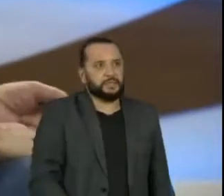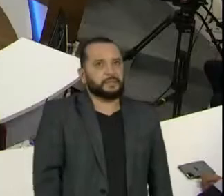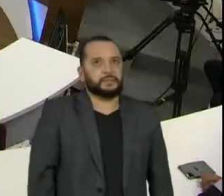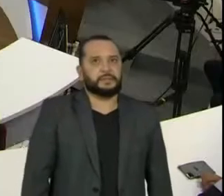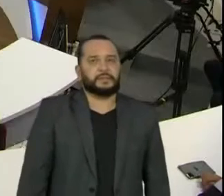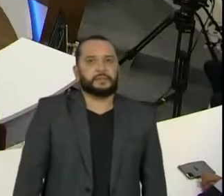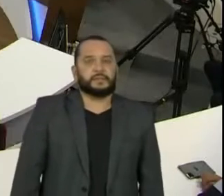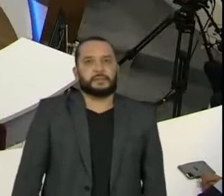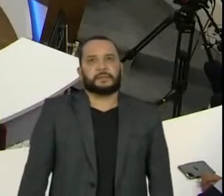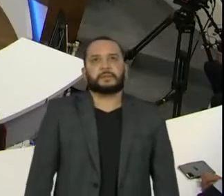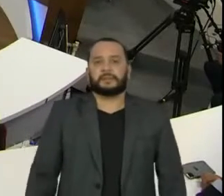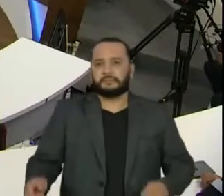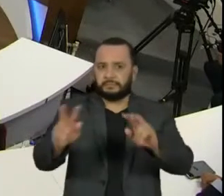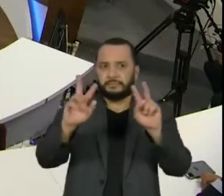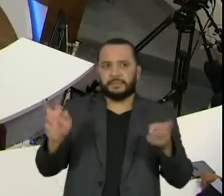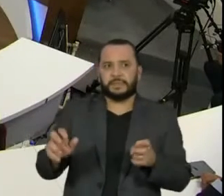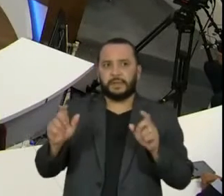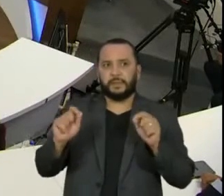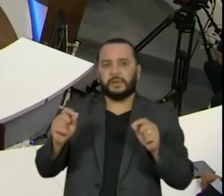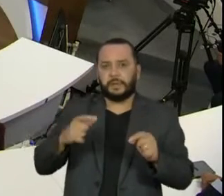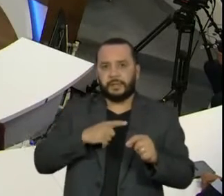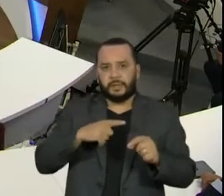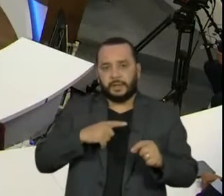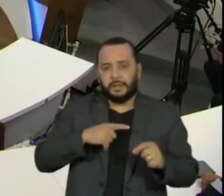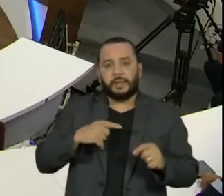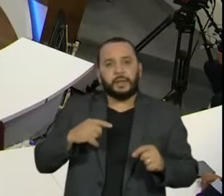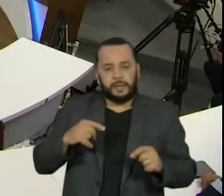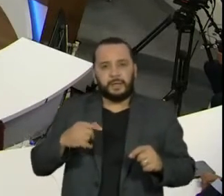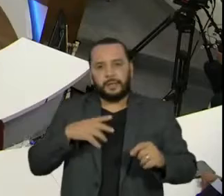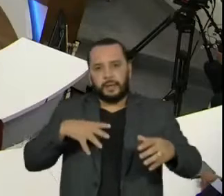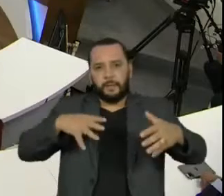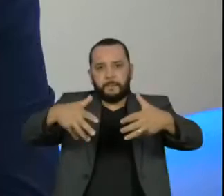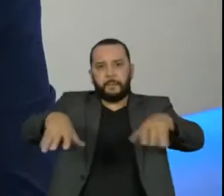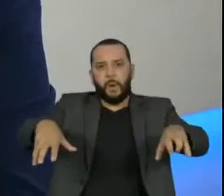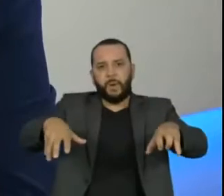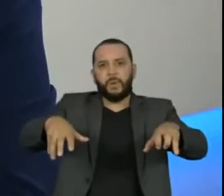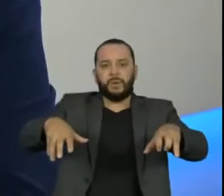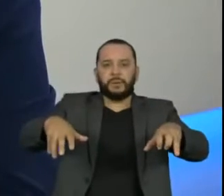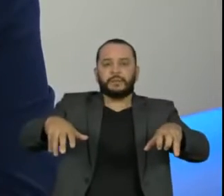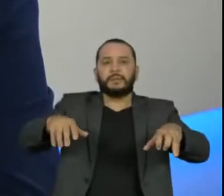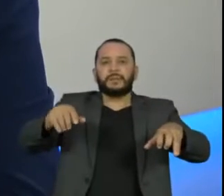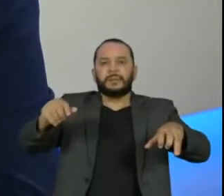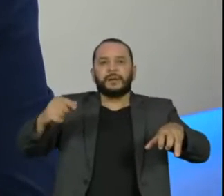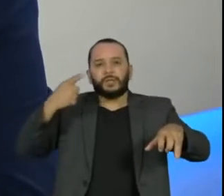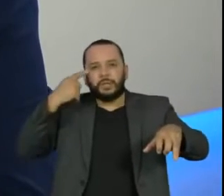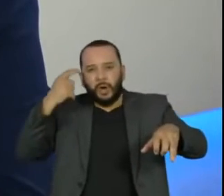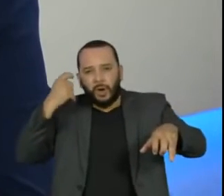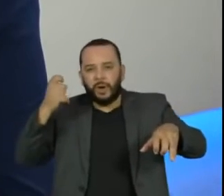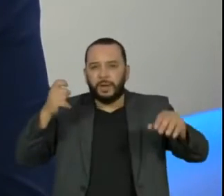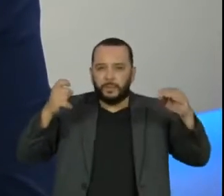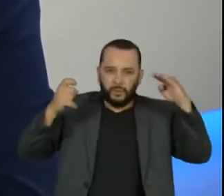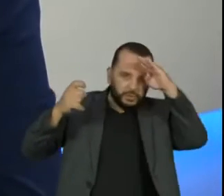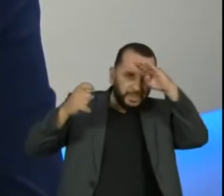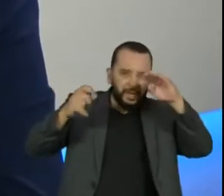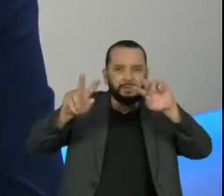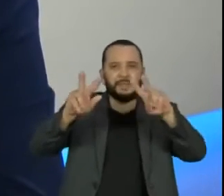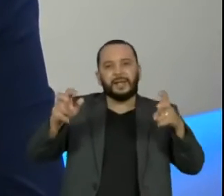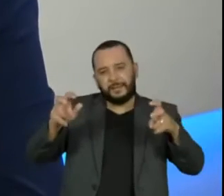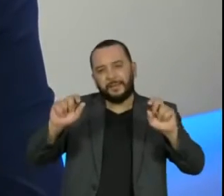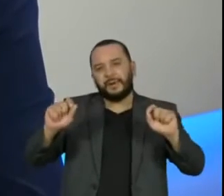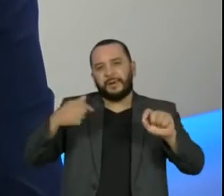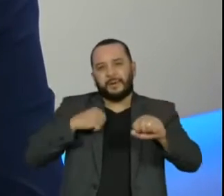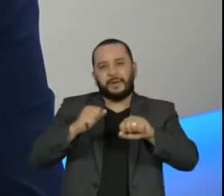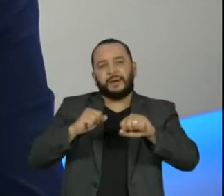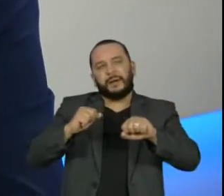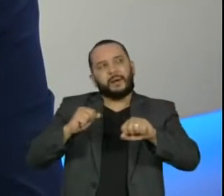Deixa eu voltar um pouco no tema da politização. O senhor criticou aí a politização da questão da vacina entre o Dória e o Bolsonaro, mas